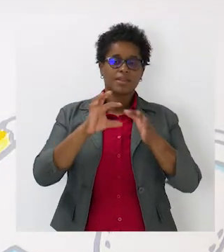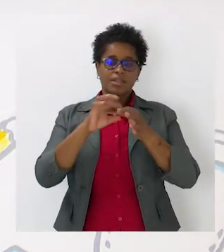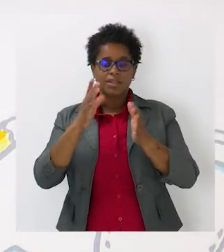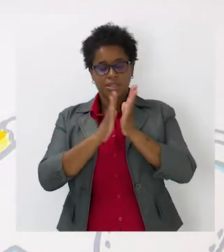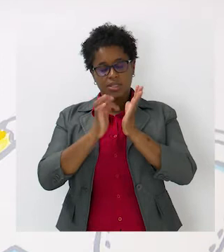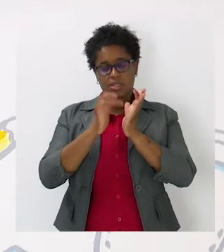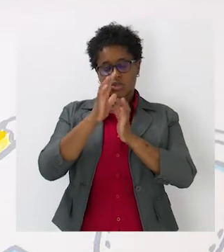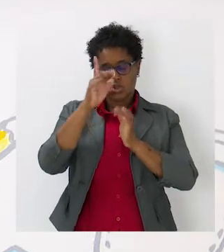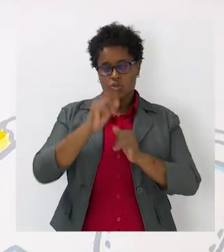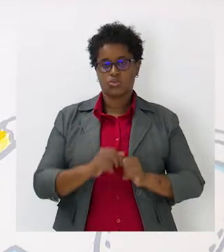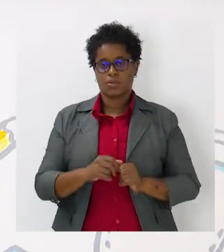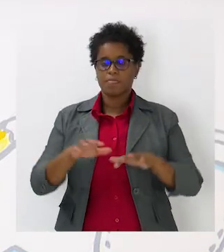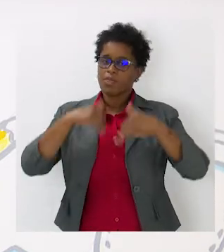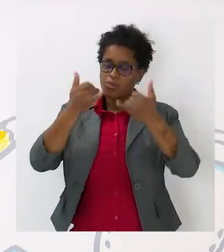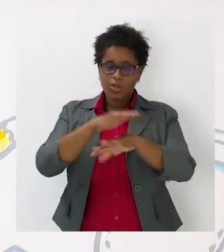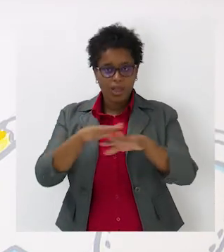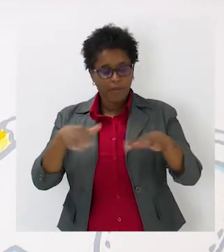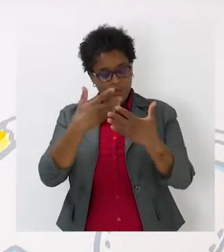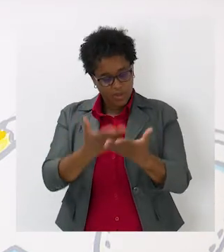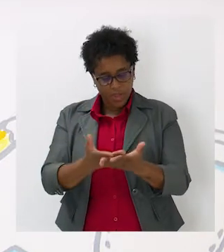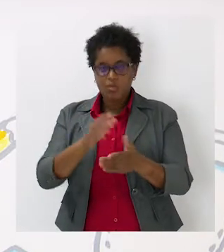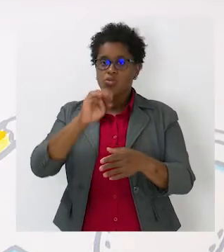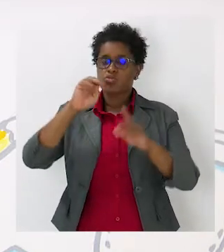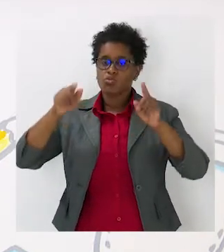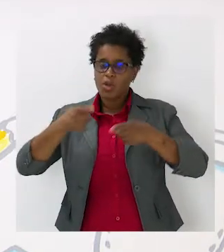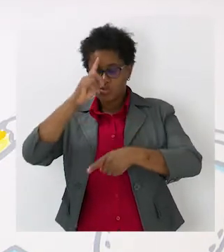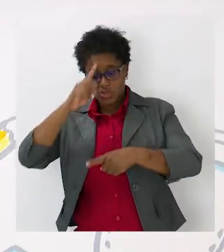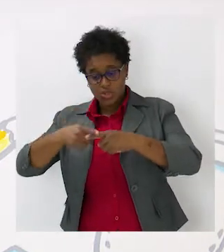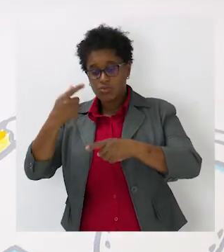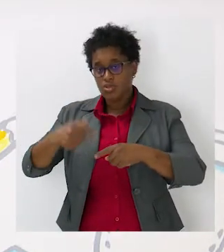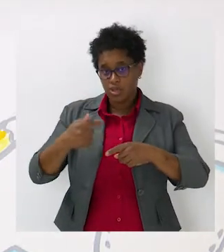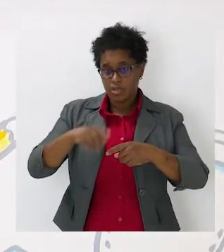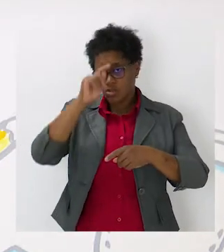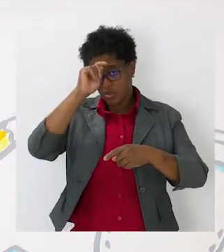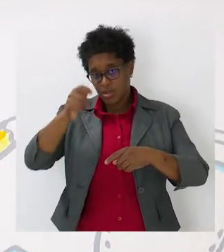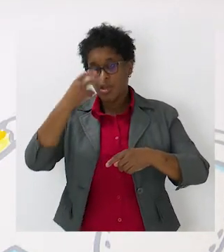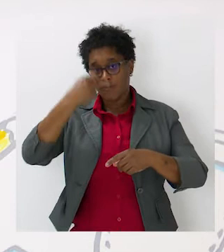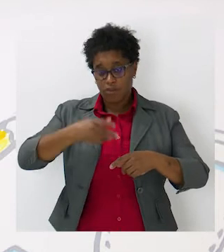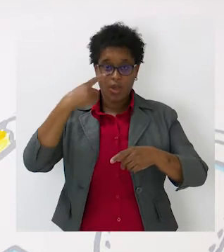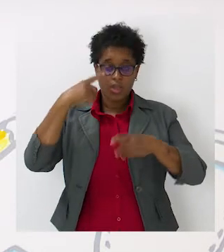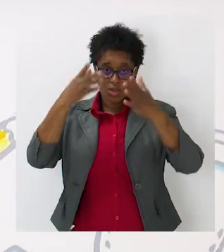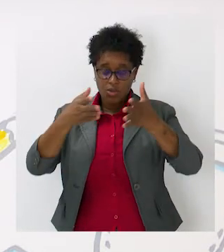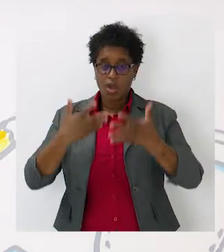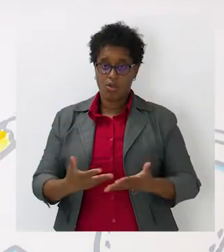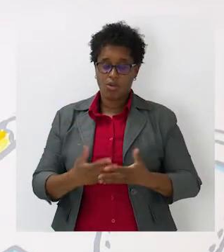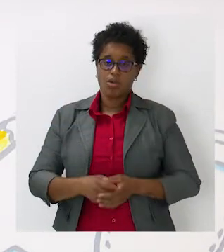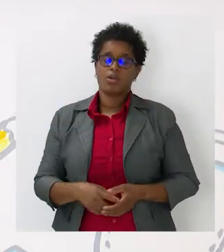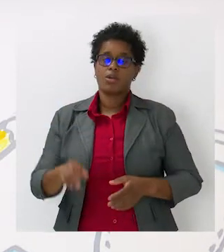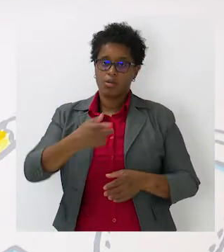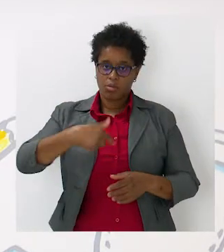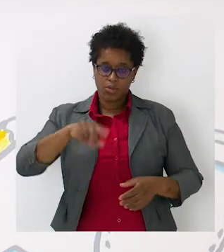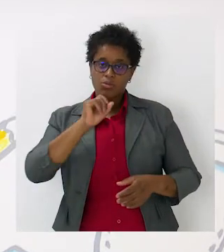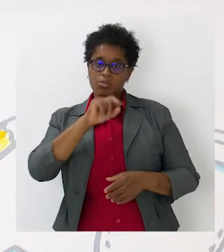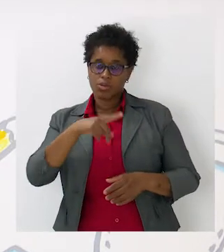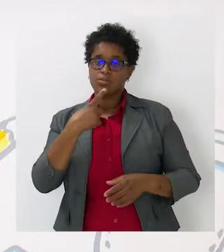Após apresentamos o sumário e os objetivos que temos que cumprir, portanto, fique atento agora